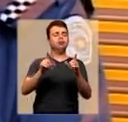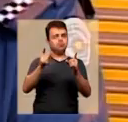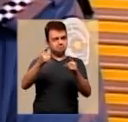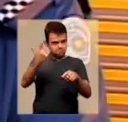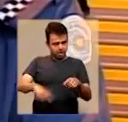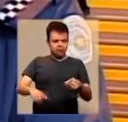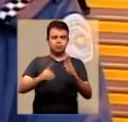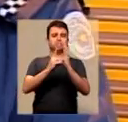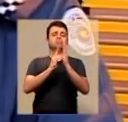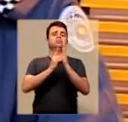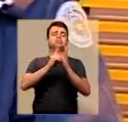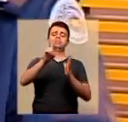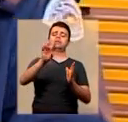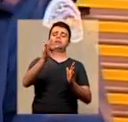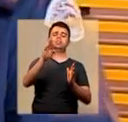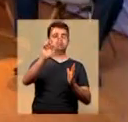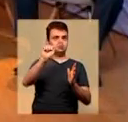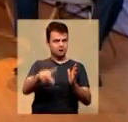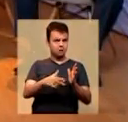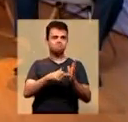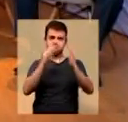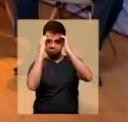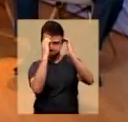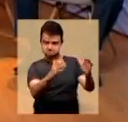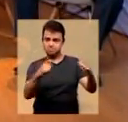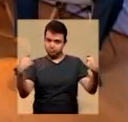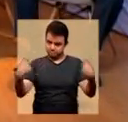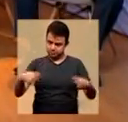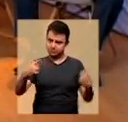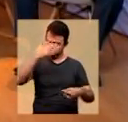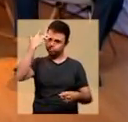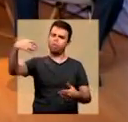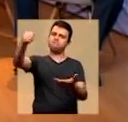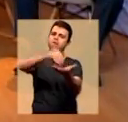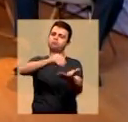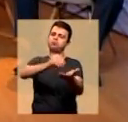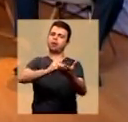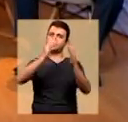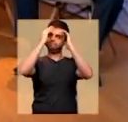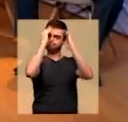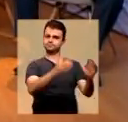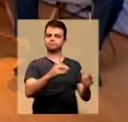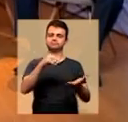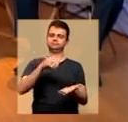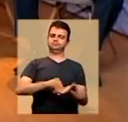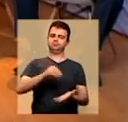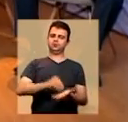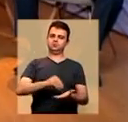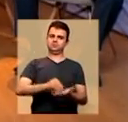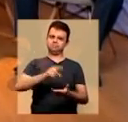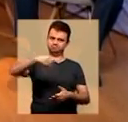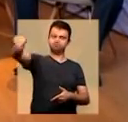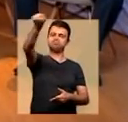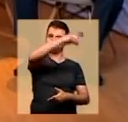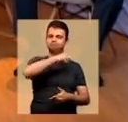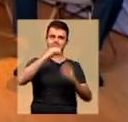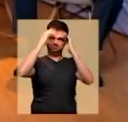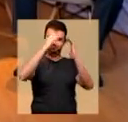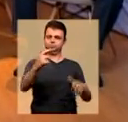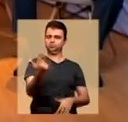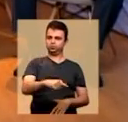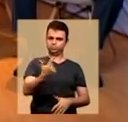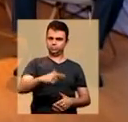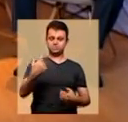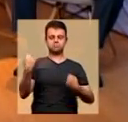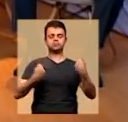artigo 254 CTB. Então, o que falta nas pessoas justamente é isso, é obedecer a legislação e ter essa consciência que ela não, como diz o promotor,